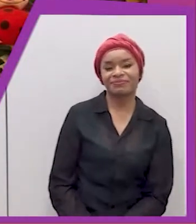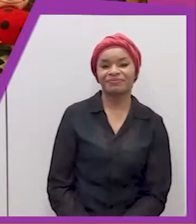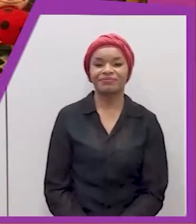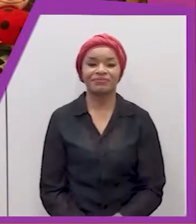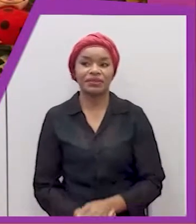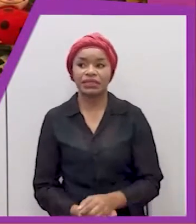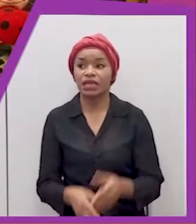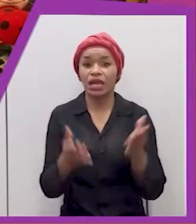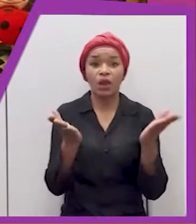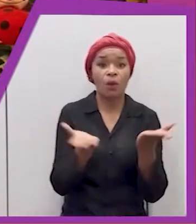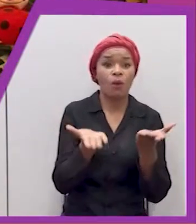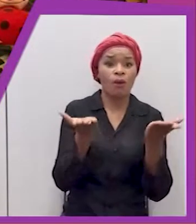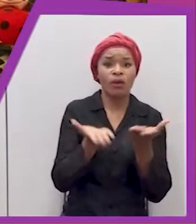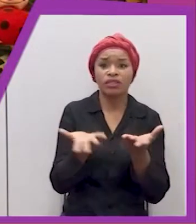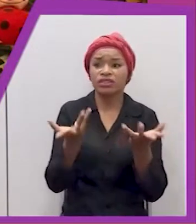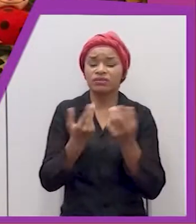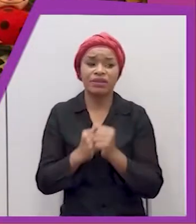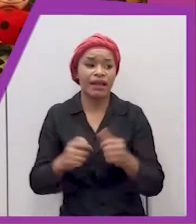e